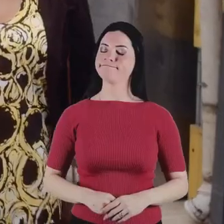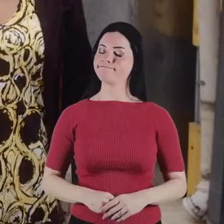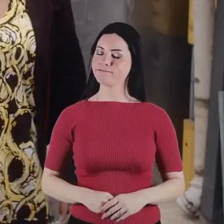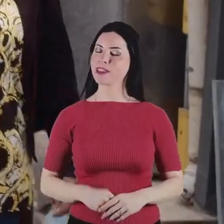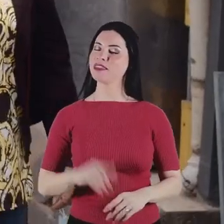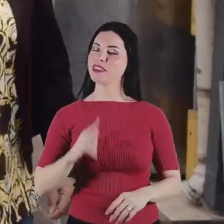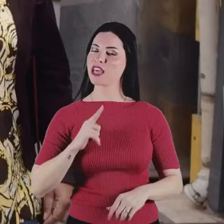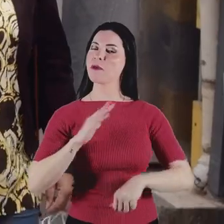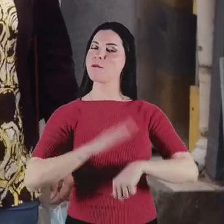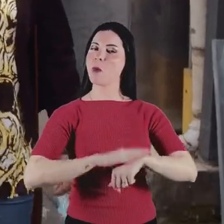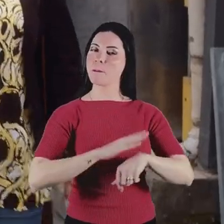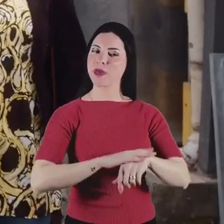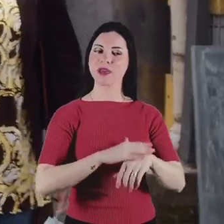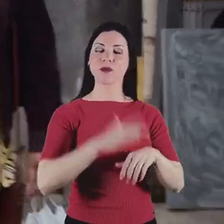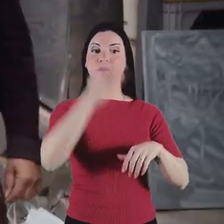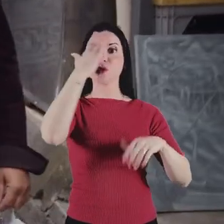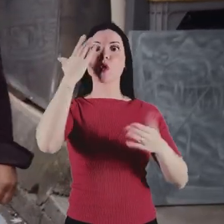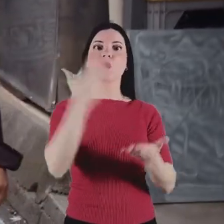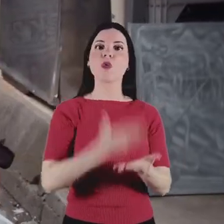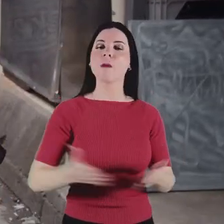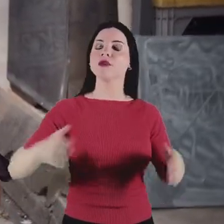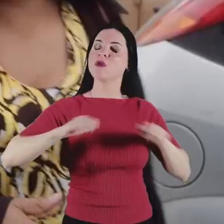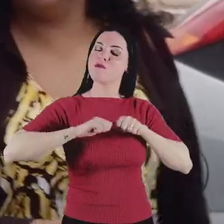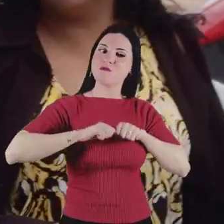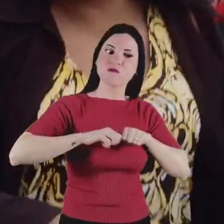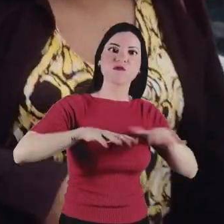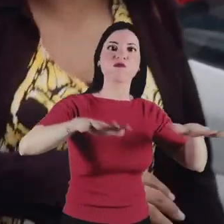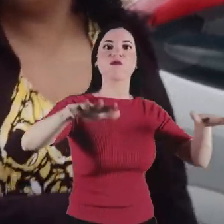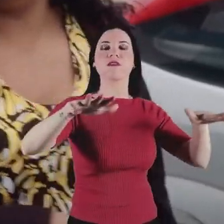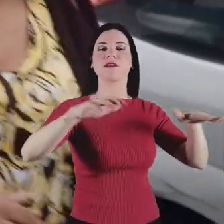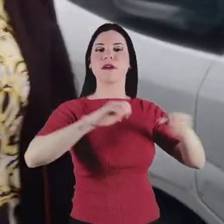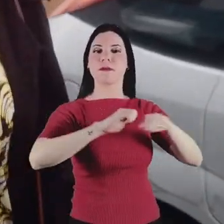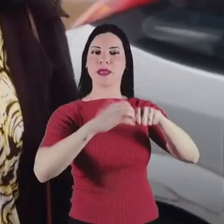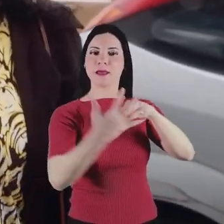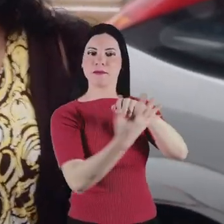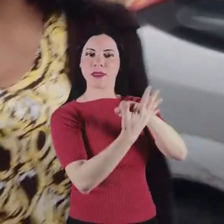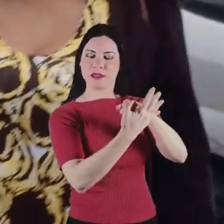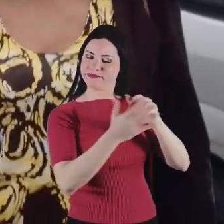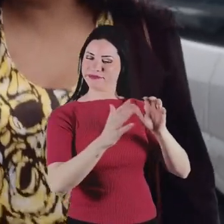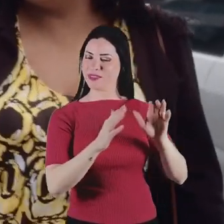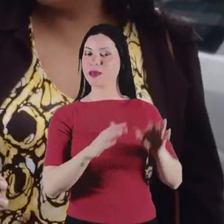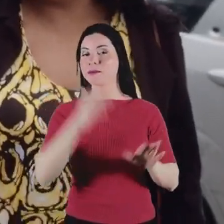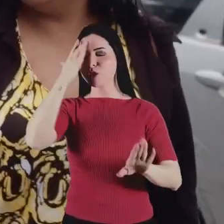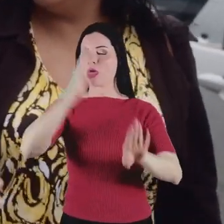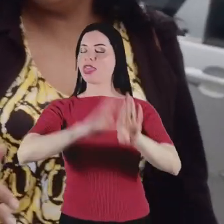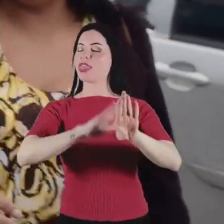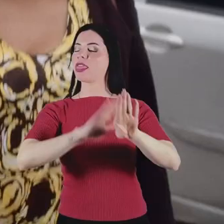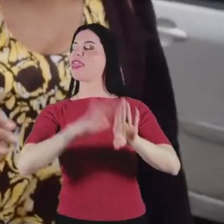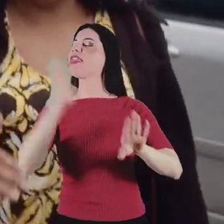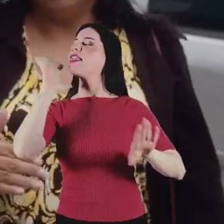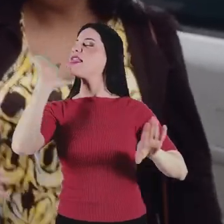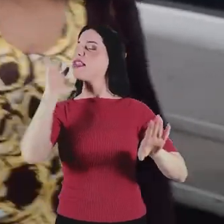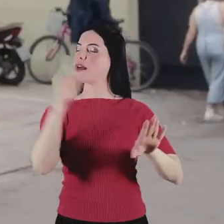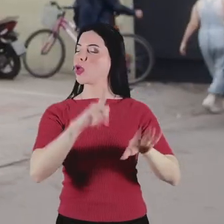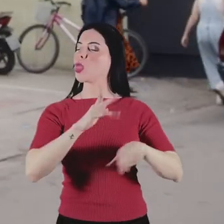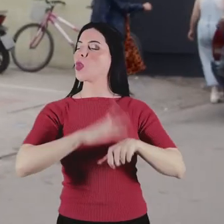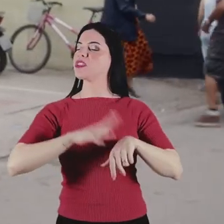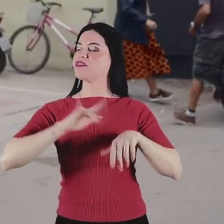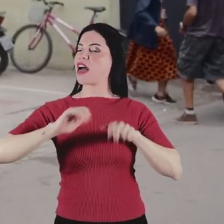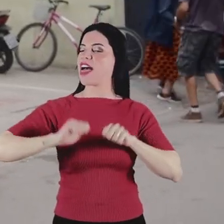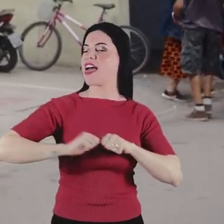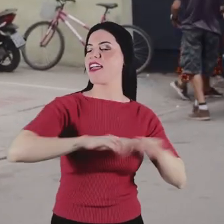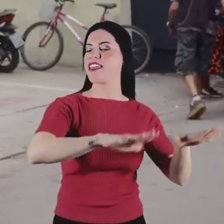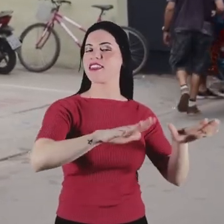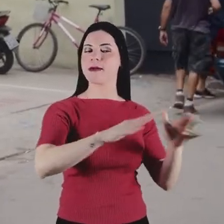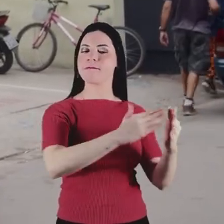Eu acho que em algum momento, quando se falou de pandemia, a galera falou, meu, a gente vai resolver um problema, né? Vai chegar nas